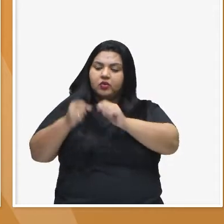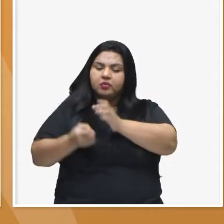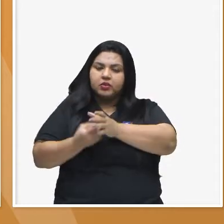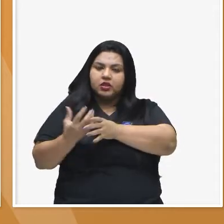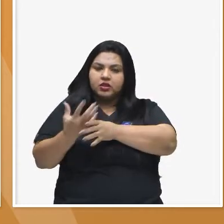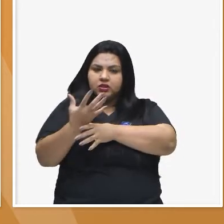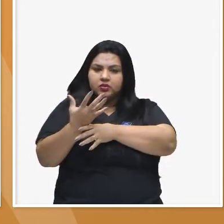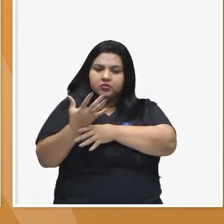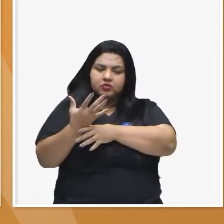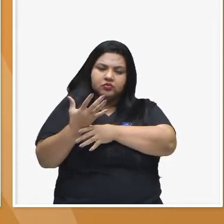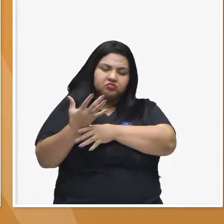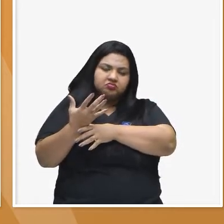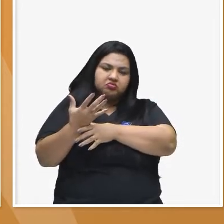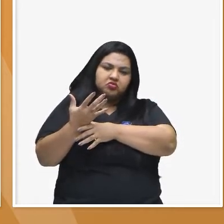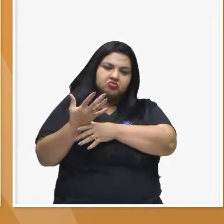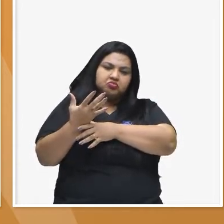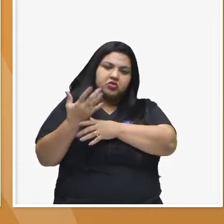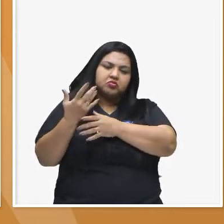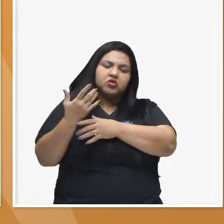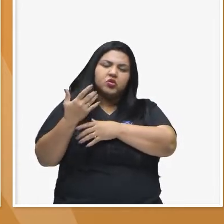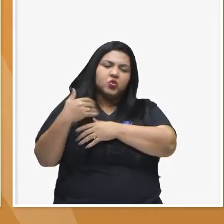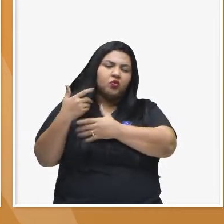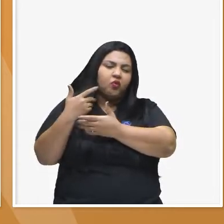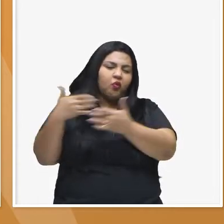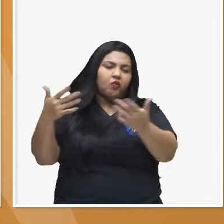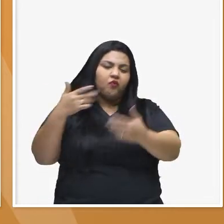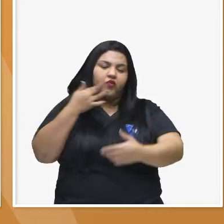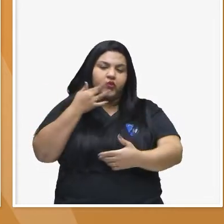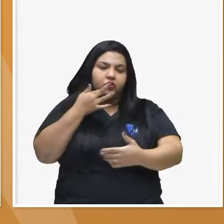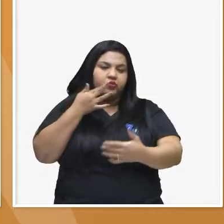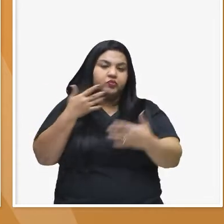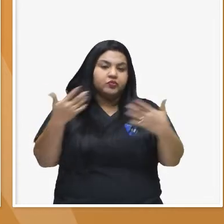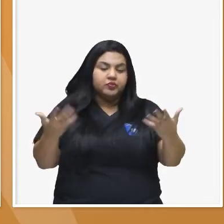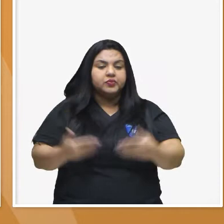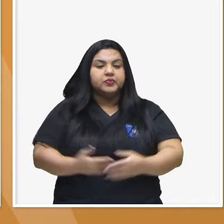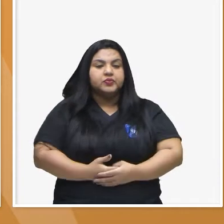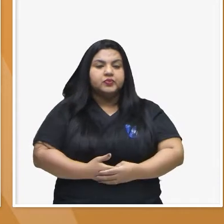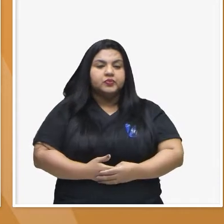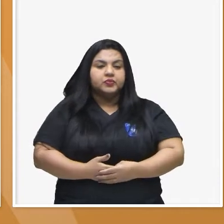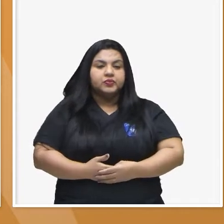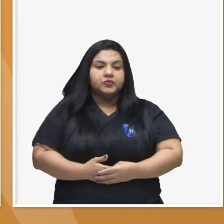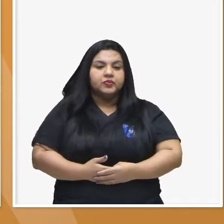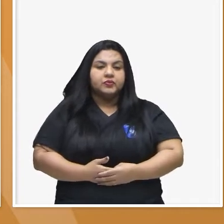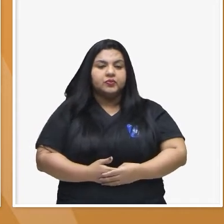um pé de feijão, uma mangueira, uma goiabeira, seja qual for a semente.